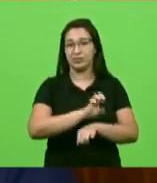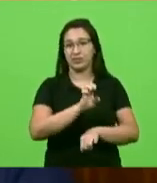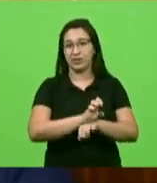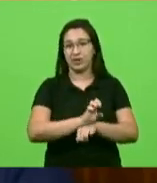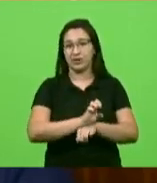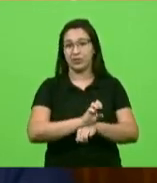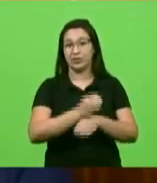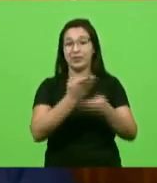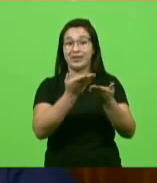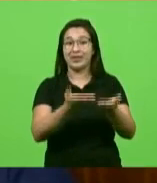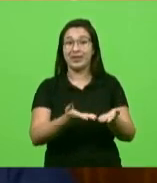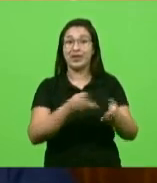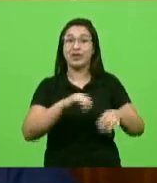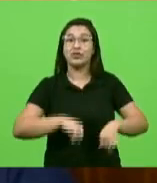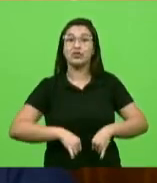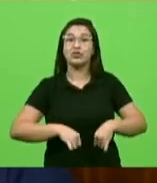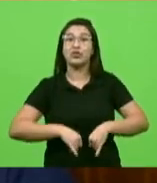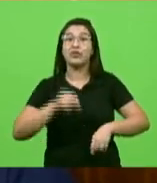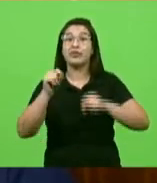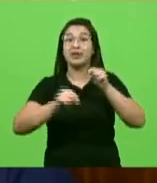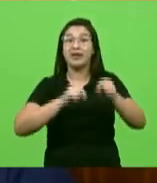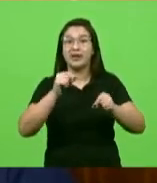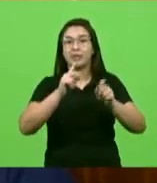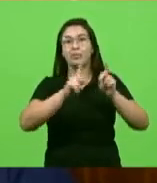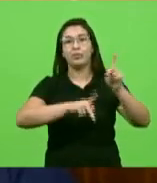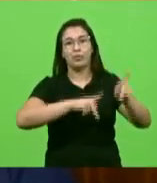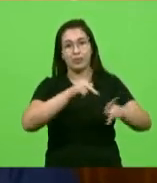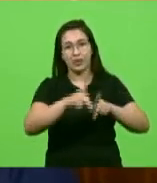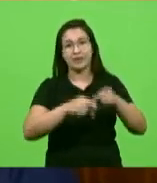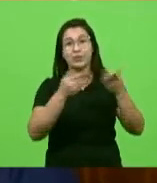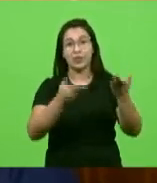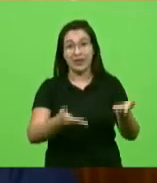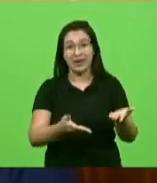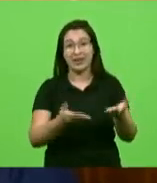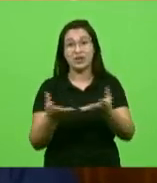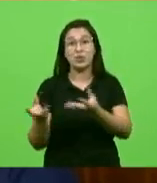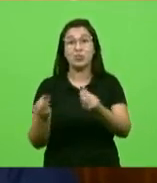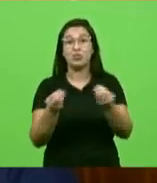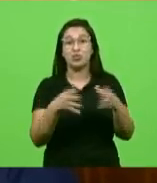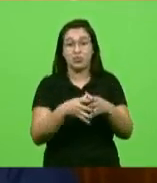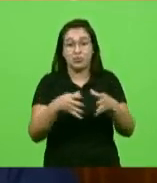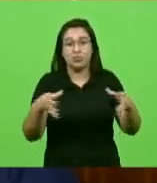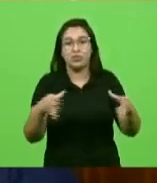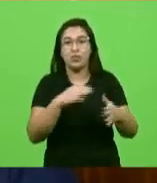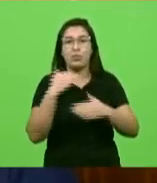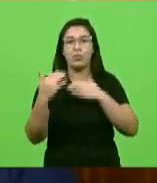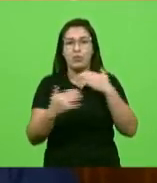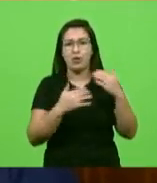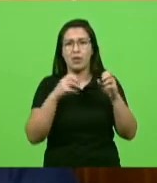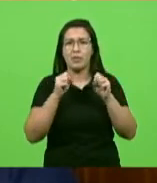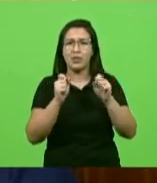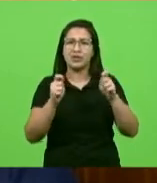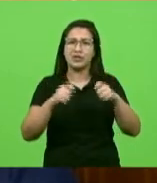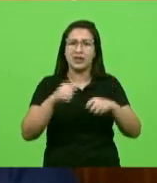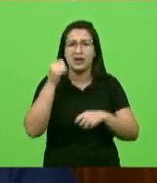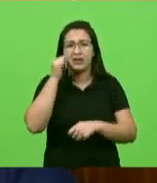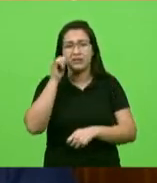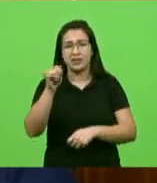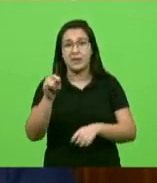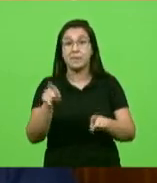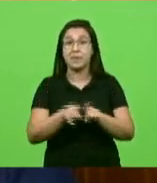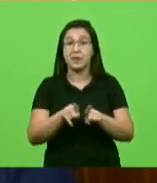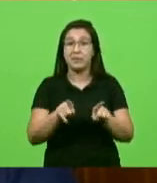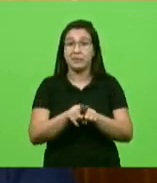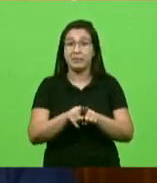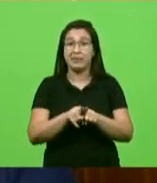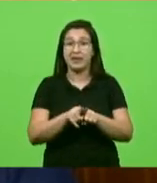sobre a população, seja pelo grande número de mortes, muitas das quais poderiam ter sido evitadas, ou pelo